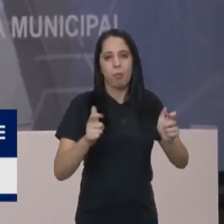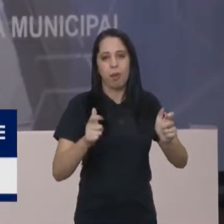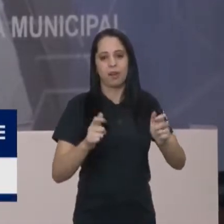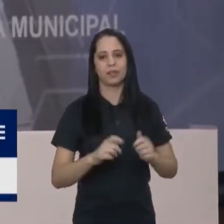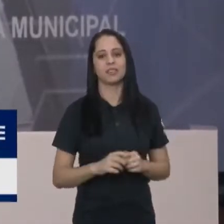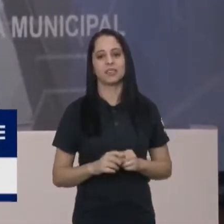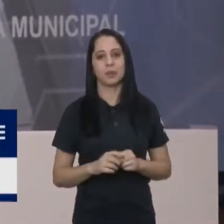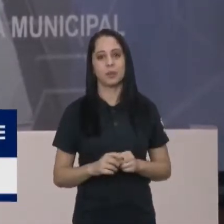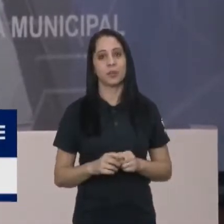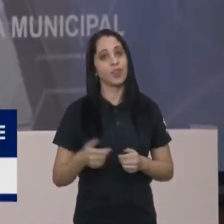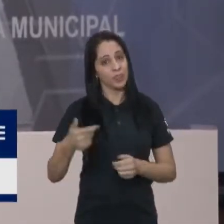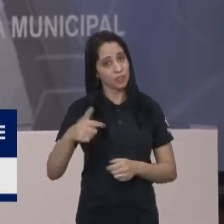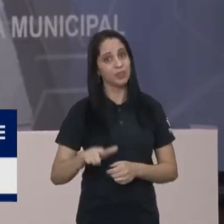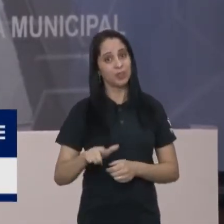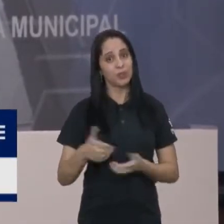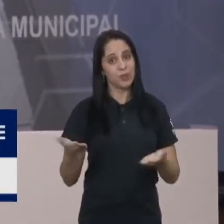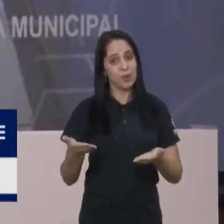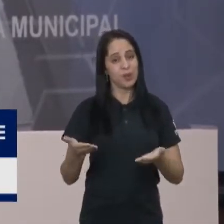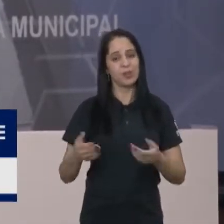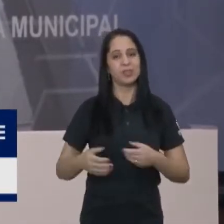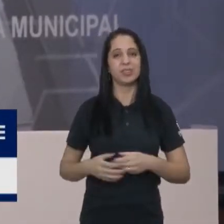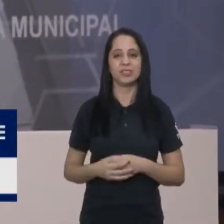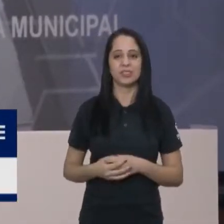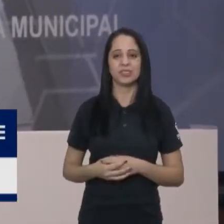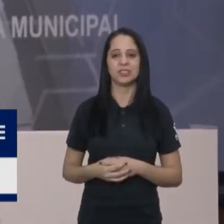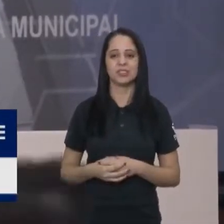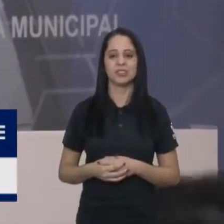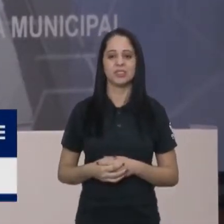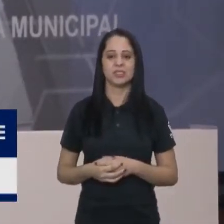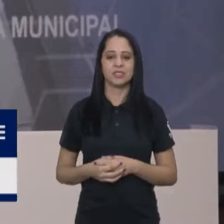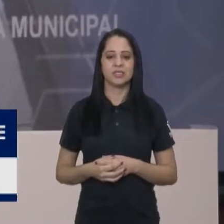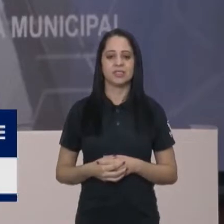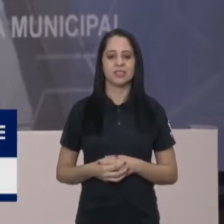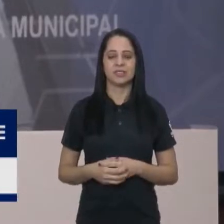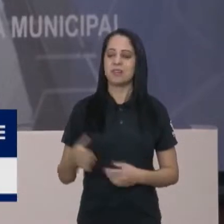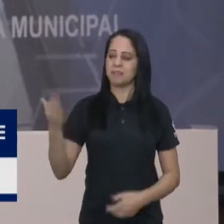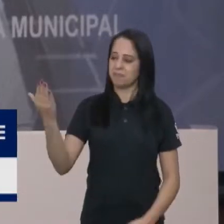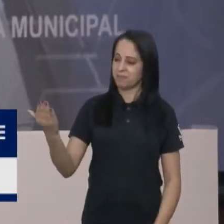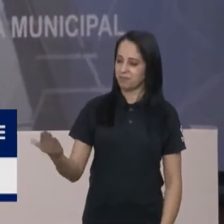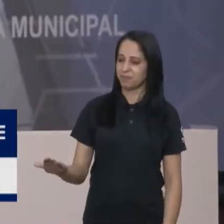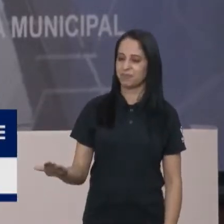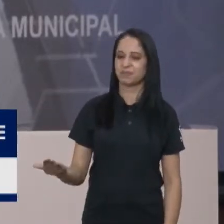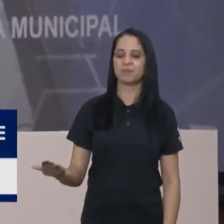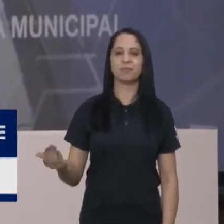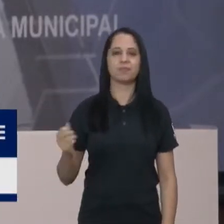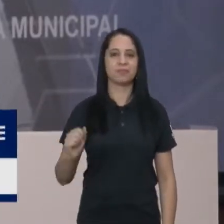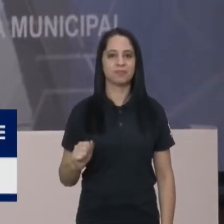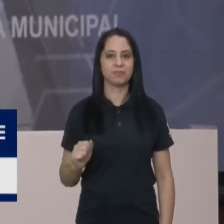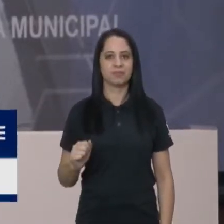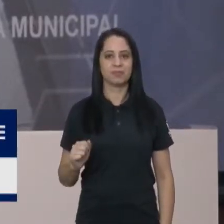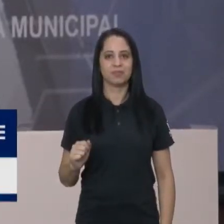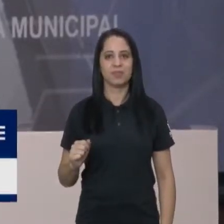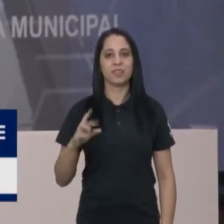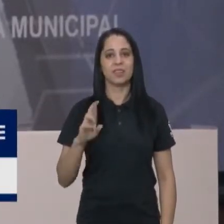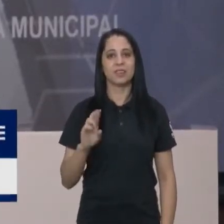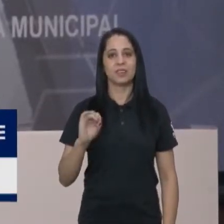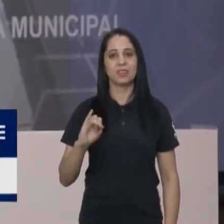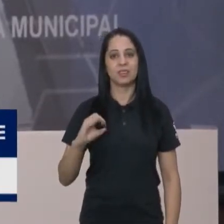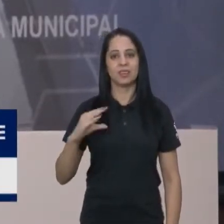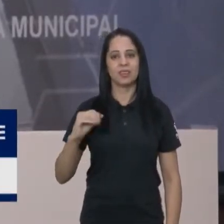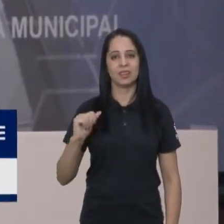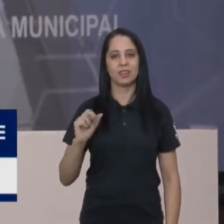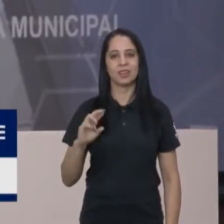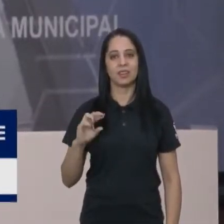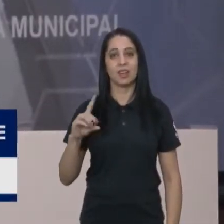é mais um exemplo, né? Um exemplo do nosso homenageado da noite, Dr. Ricardo,